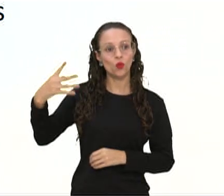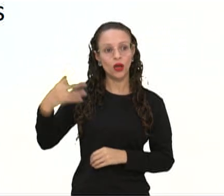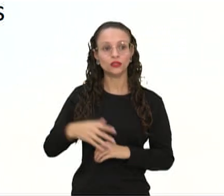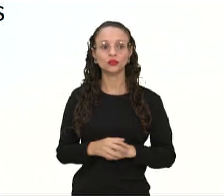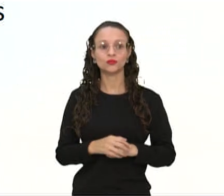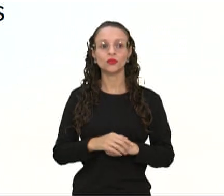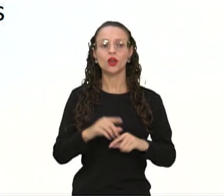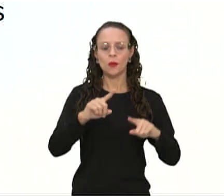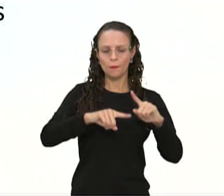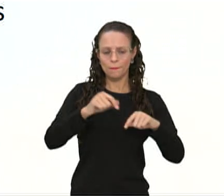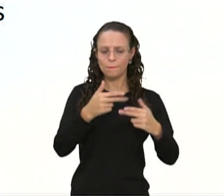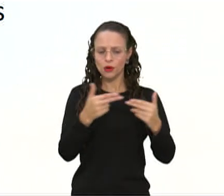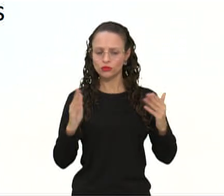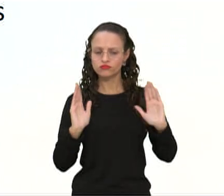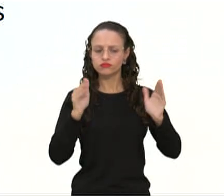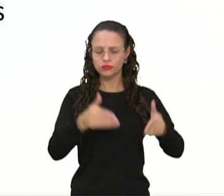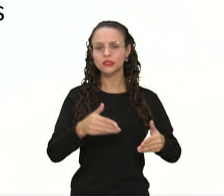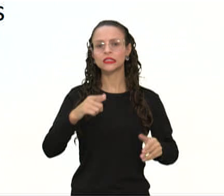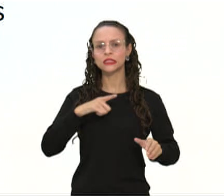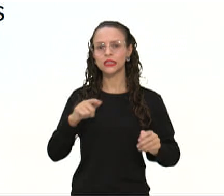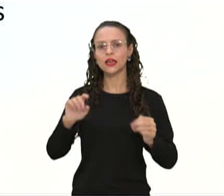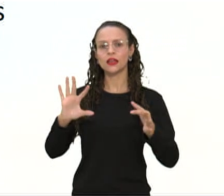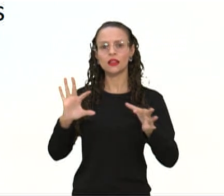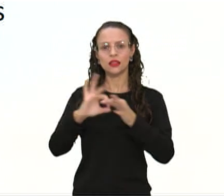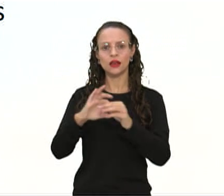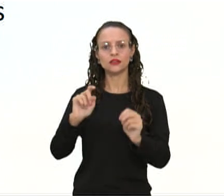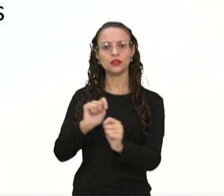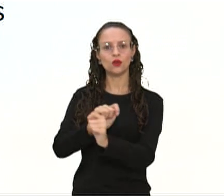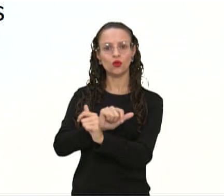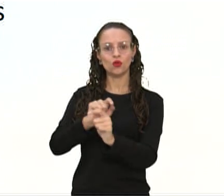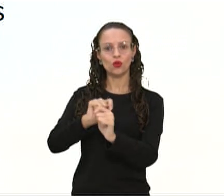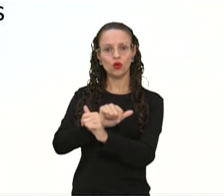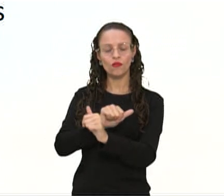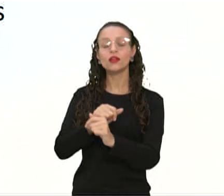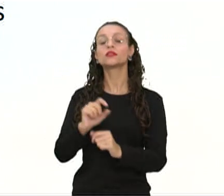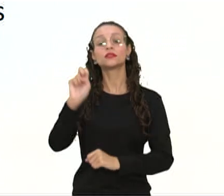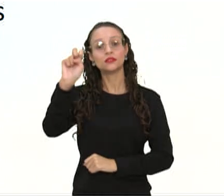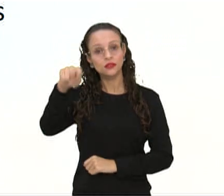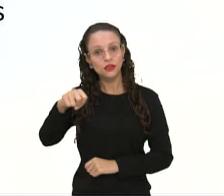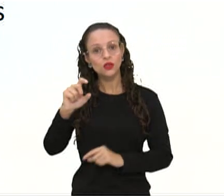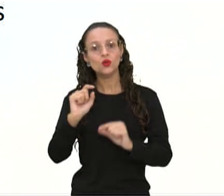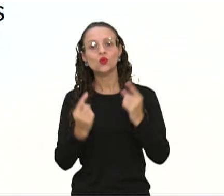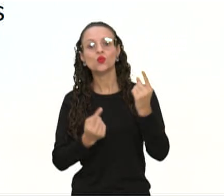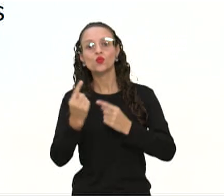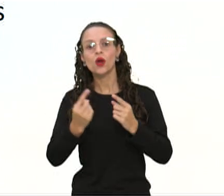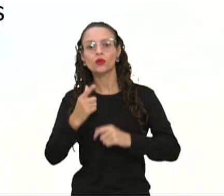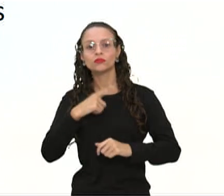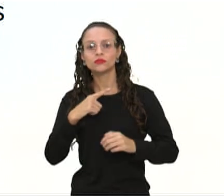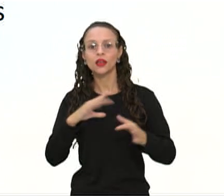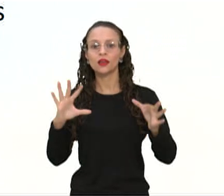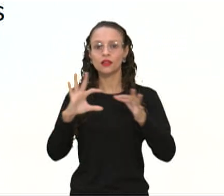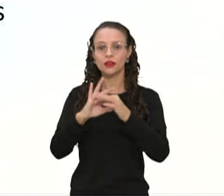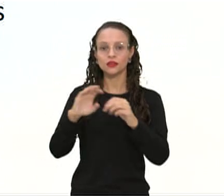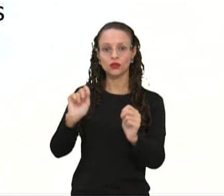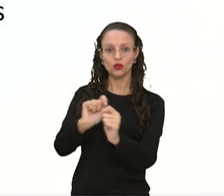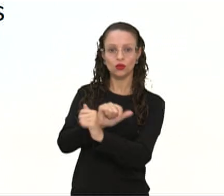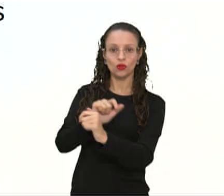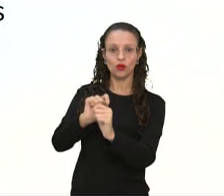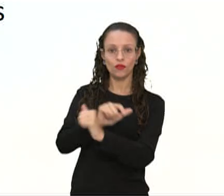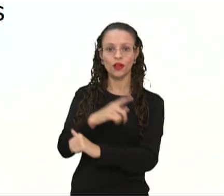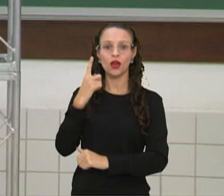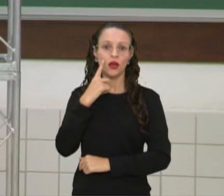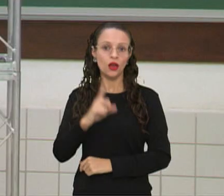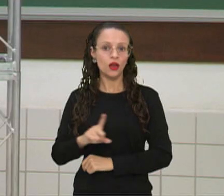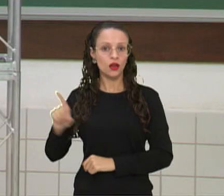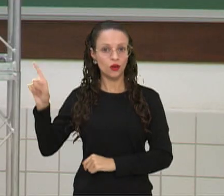ligações covalentes. É correto afirmar? Sim. Qual é o produto que tem ligações covalentes? Vamos olhar de novo na nossa